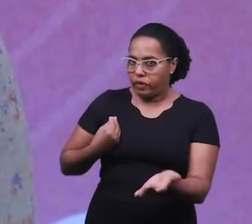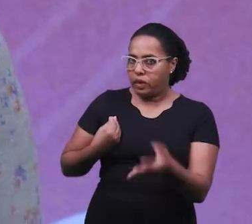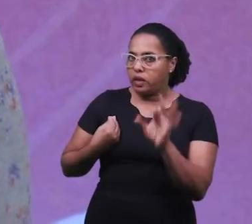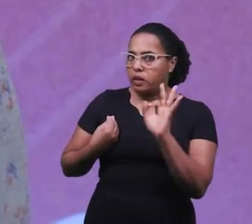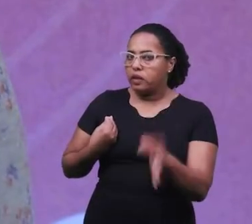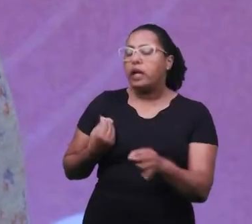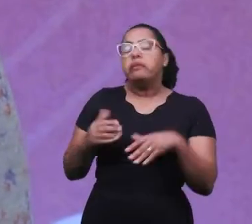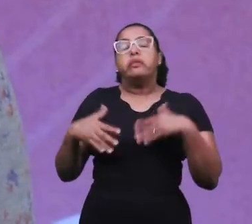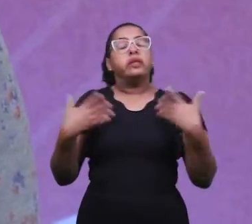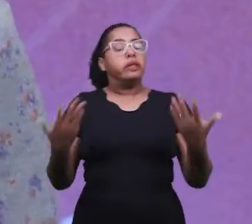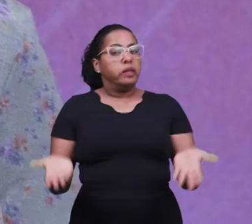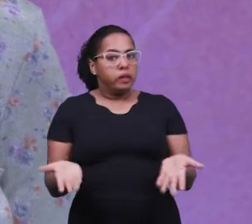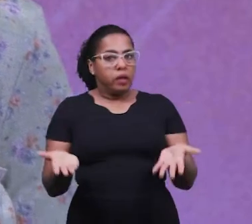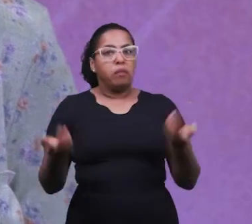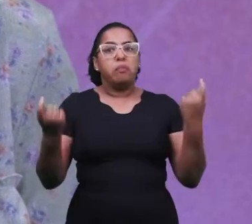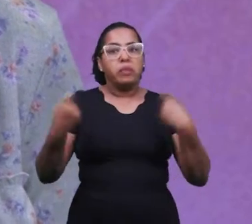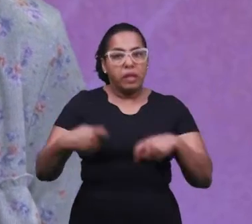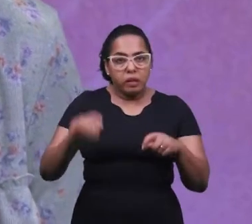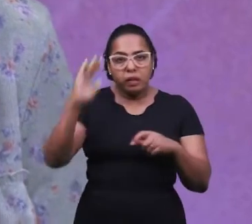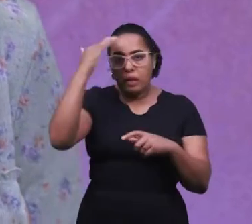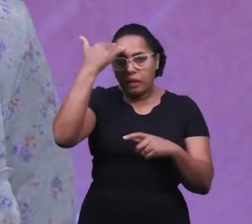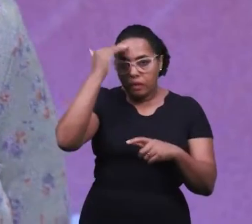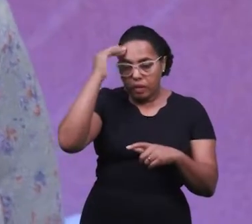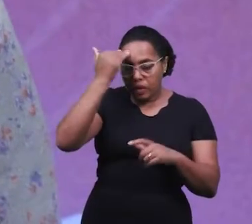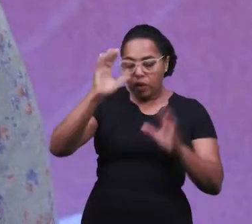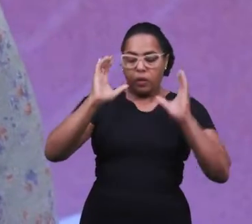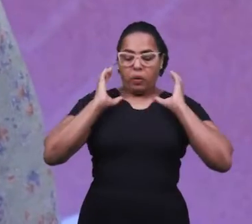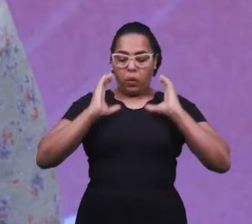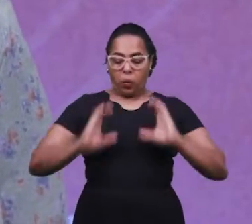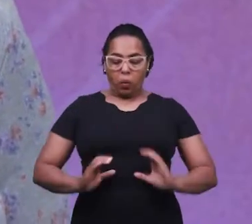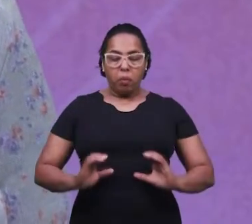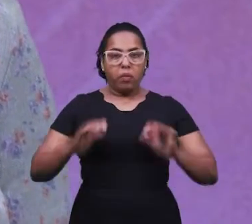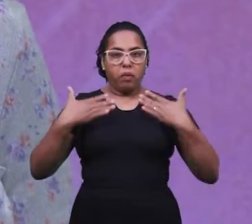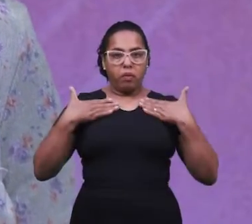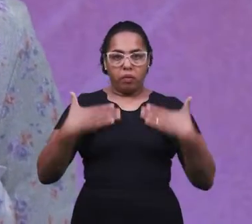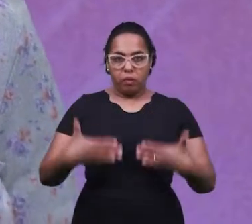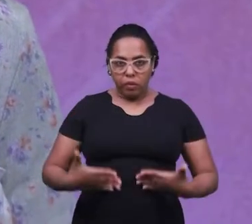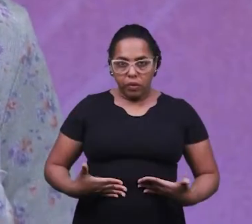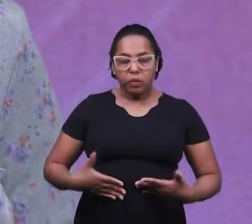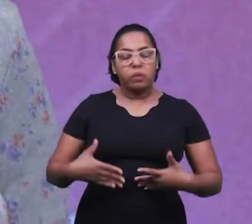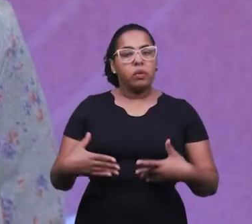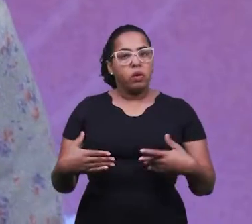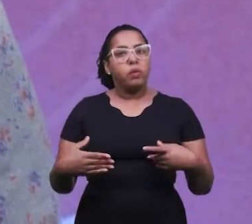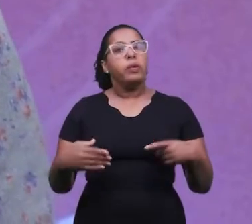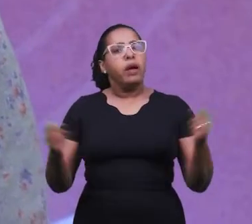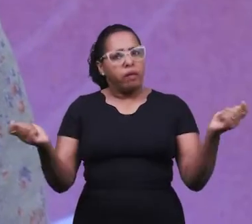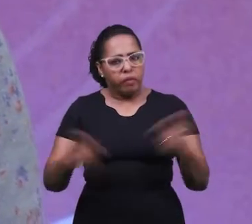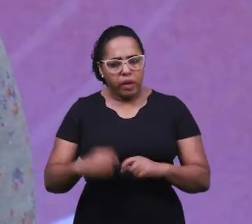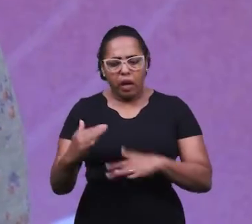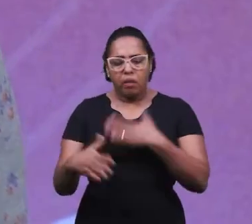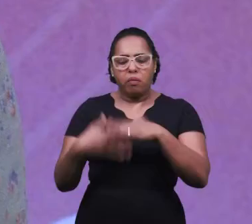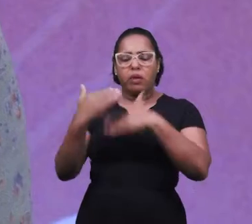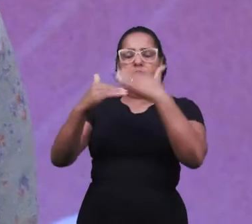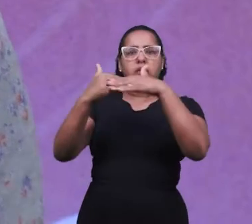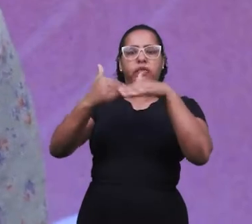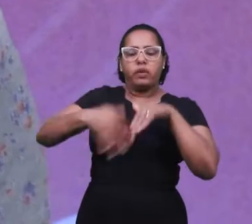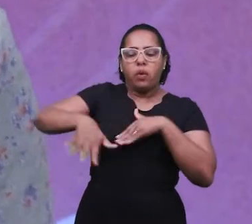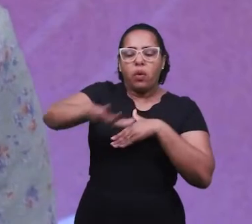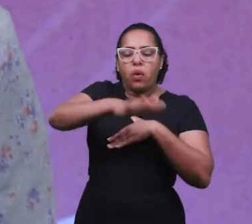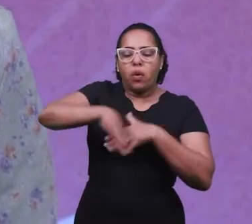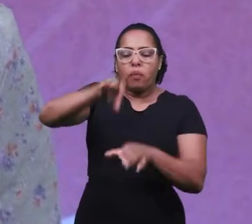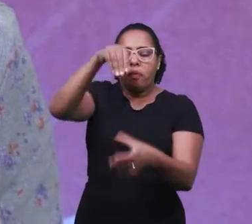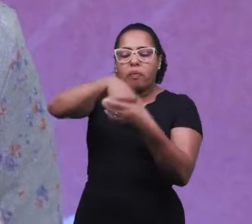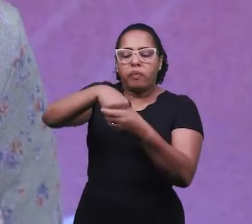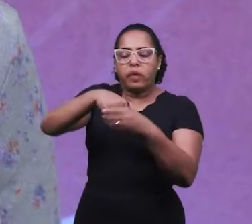nós devemos considerar que essas alterações comportamentais podem ser desenvolvidas no âmbito da